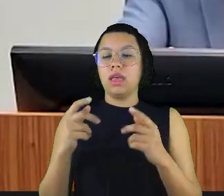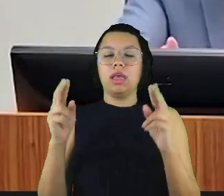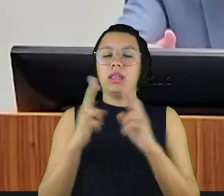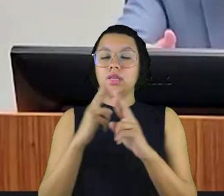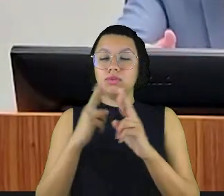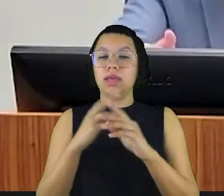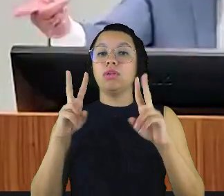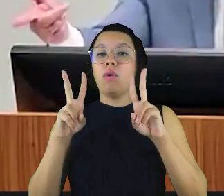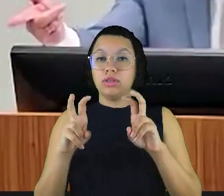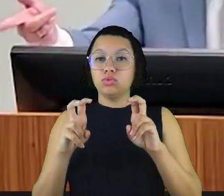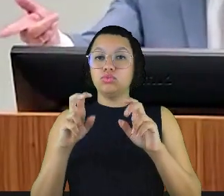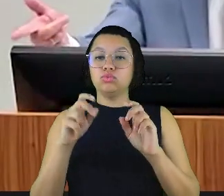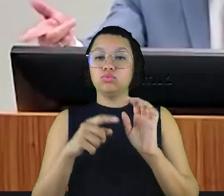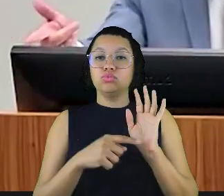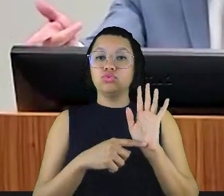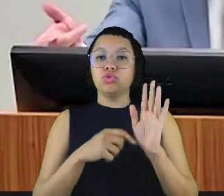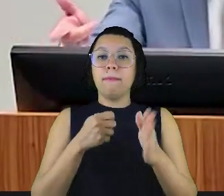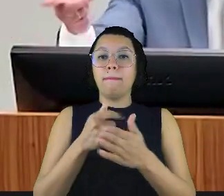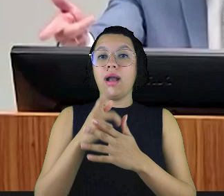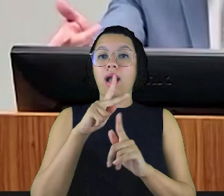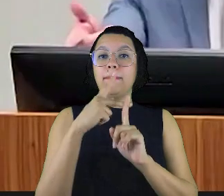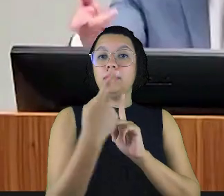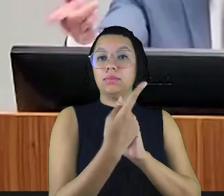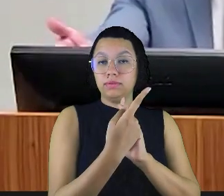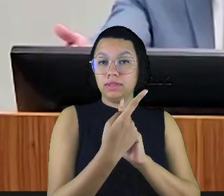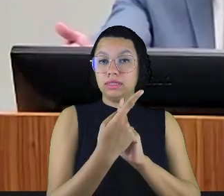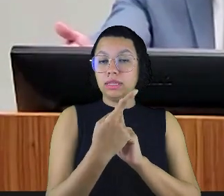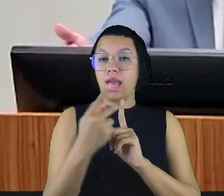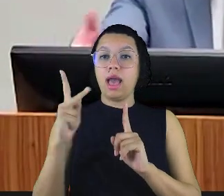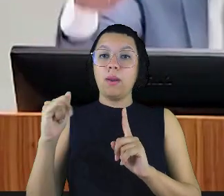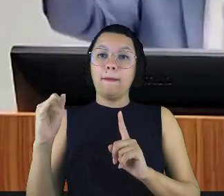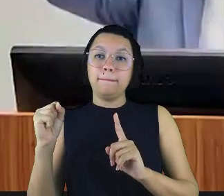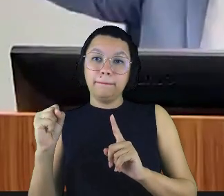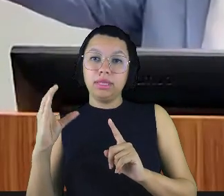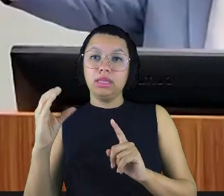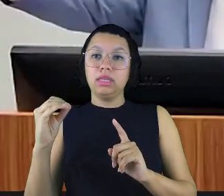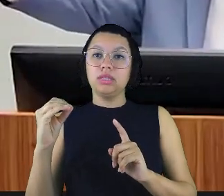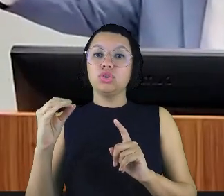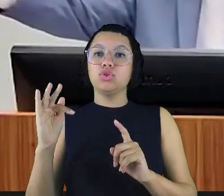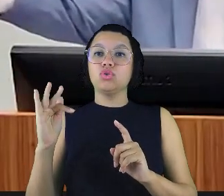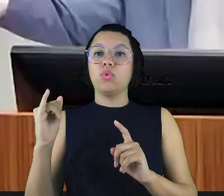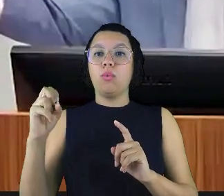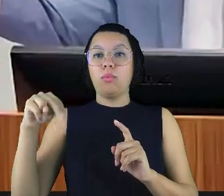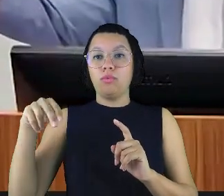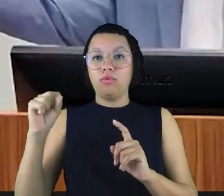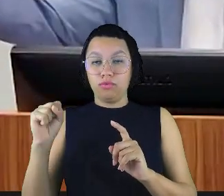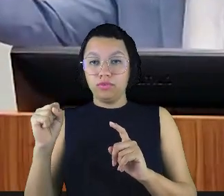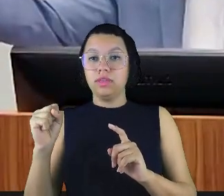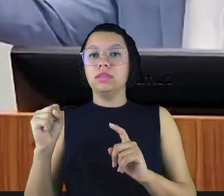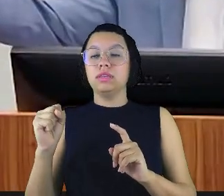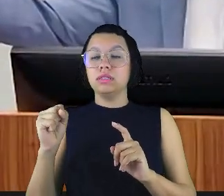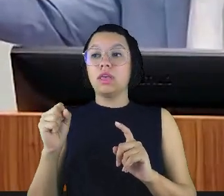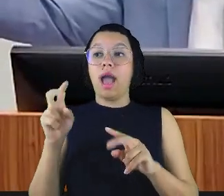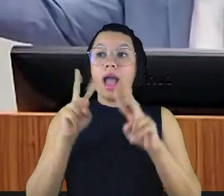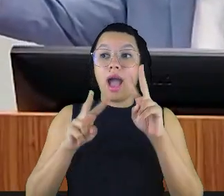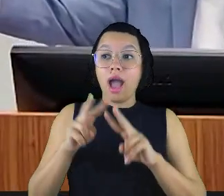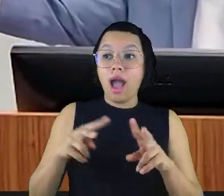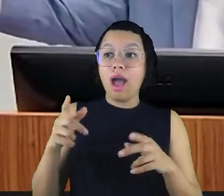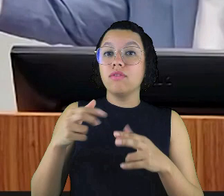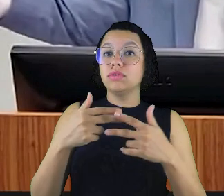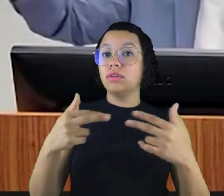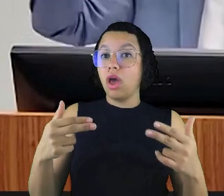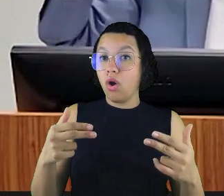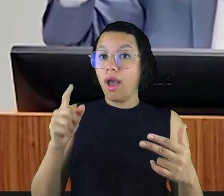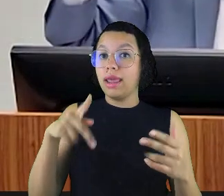nos casos de contribuição previdenciária quanto nos casos de PIS, COFINS, inflacionados, a revisitação da coisa na Receita